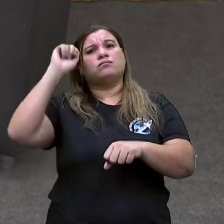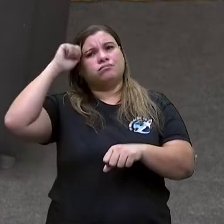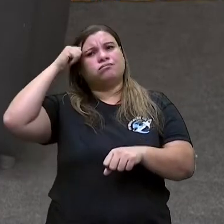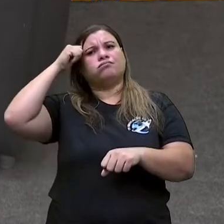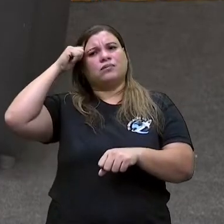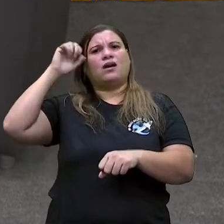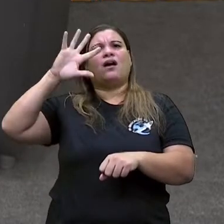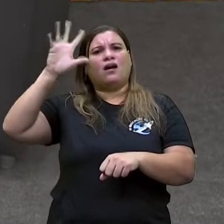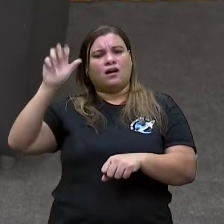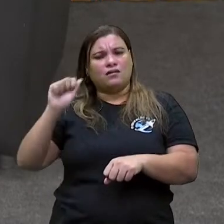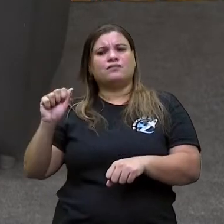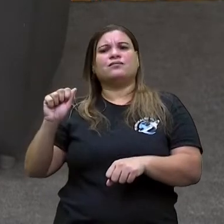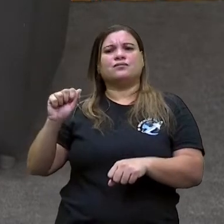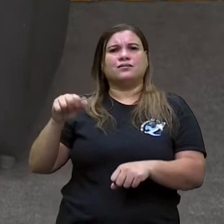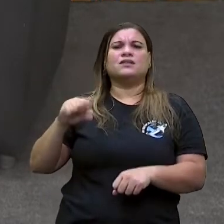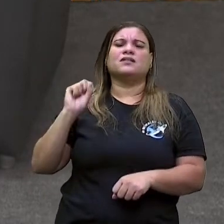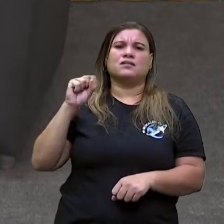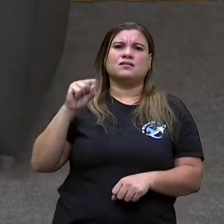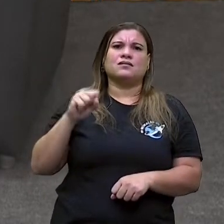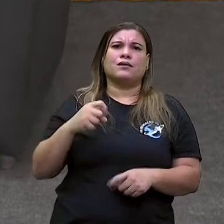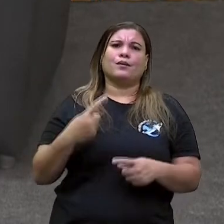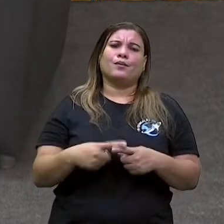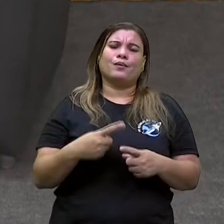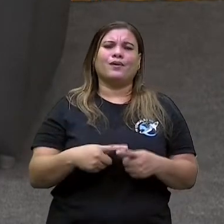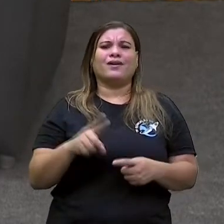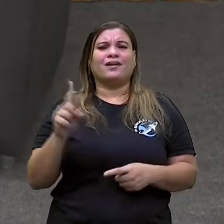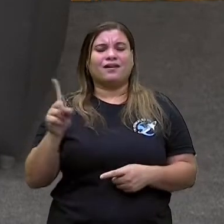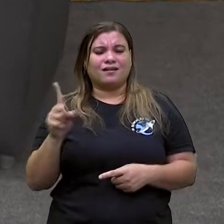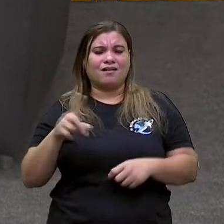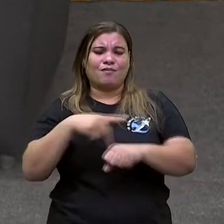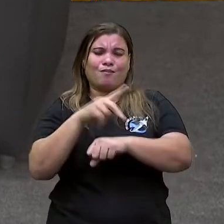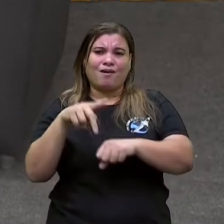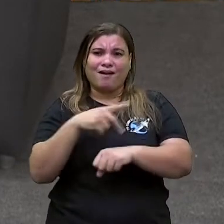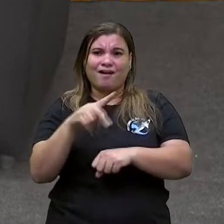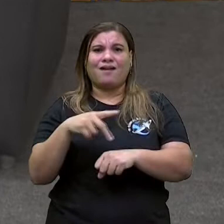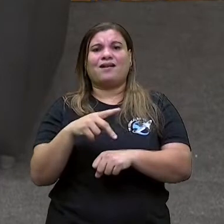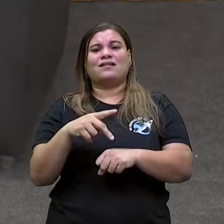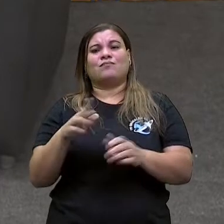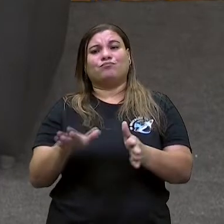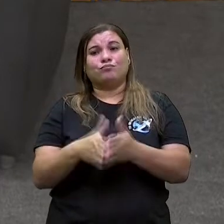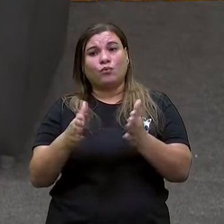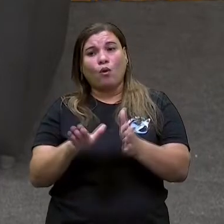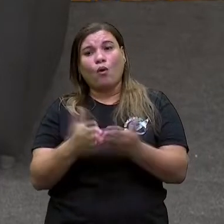internos, eles acabam lendo menos, né? Essas questões aí também.